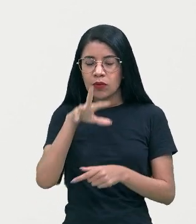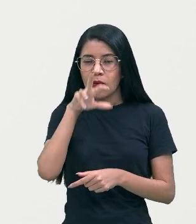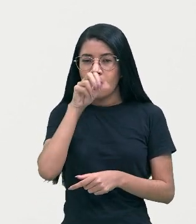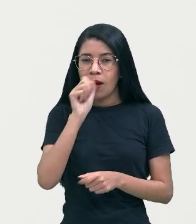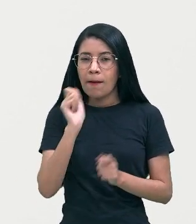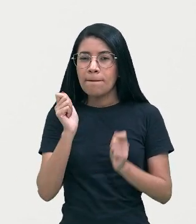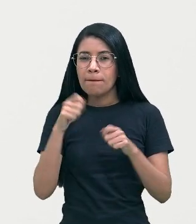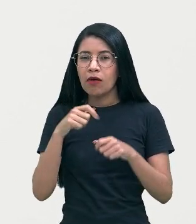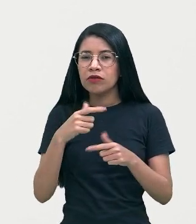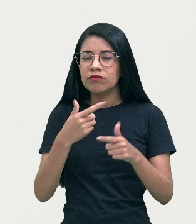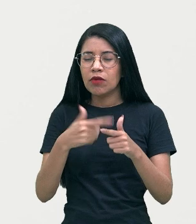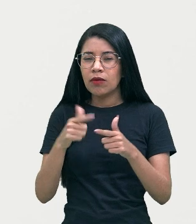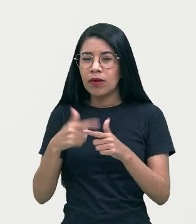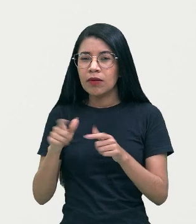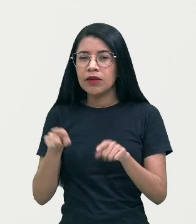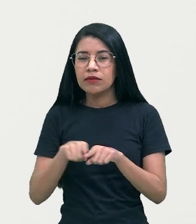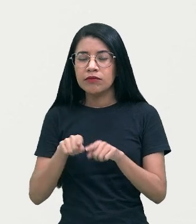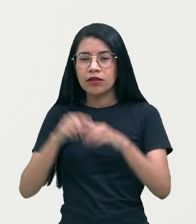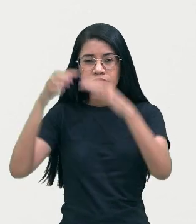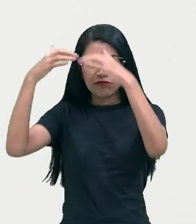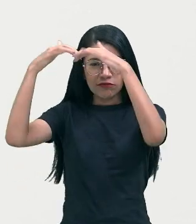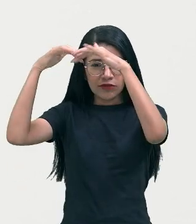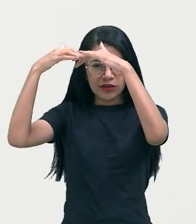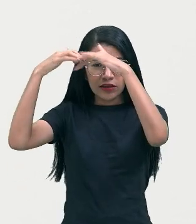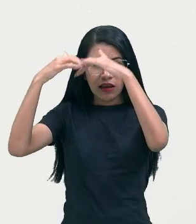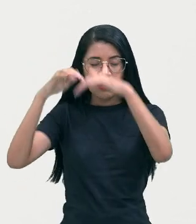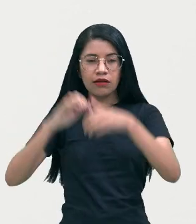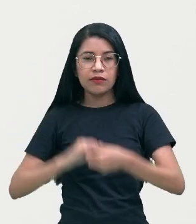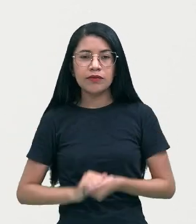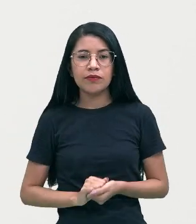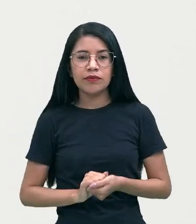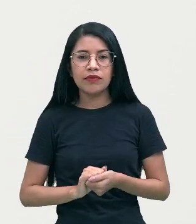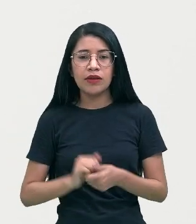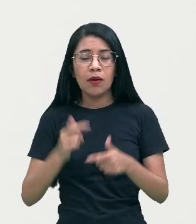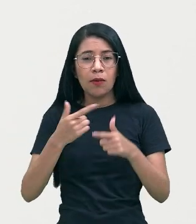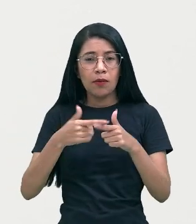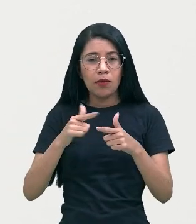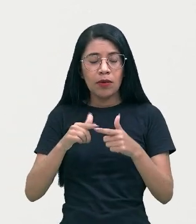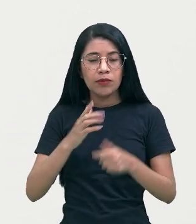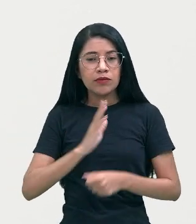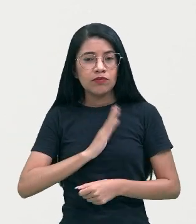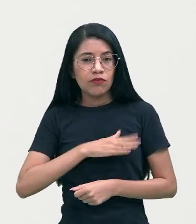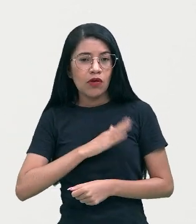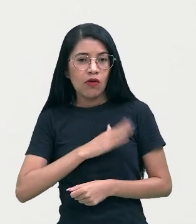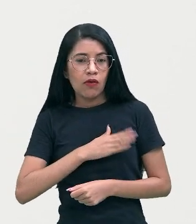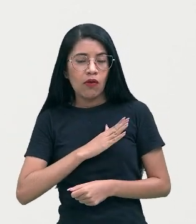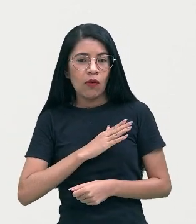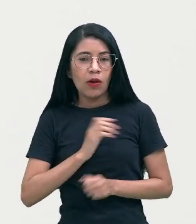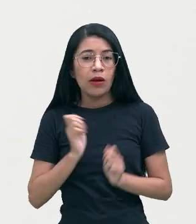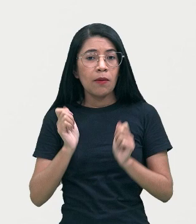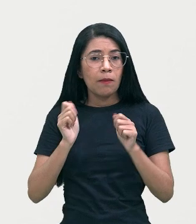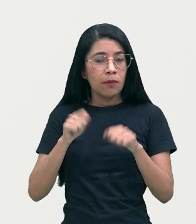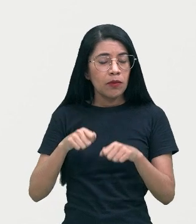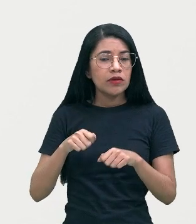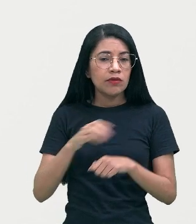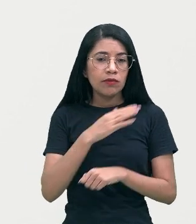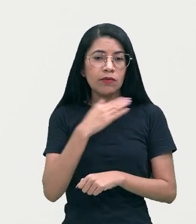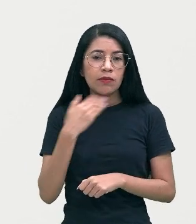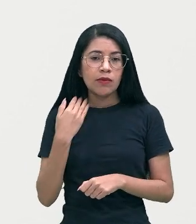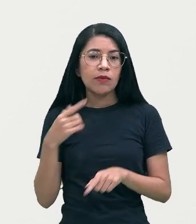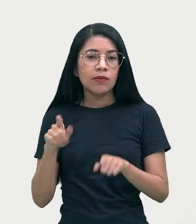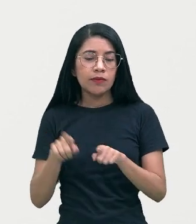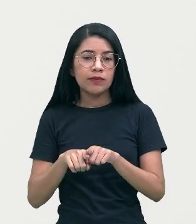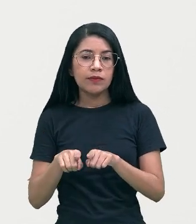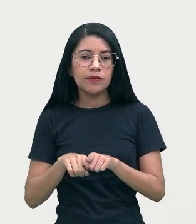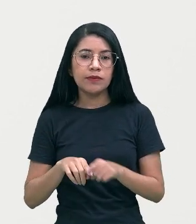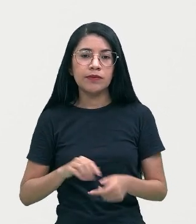pode causar danos cerebrais, causar sequelas como problemas cardíacos, e até levar à morte por